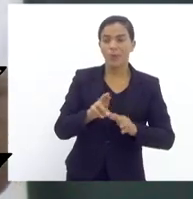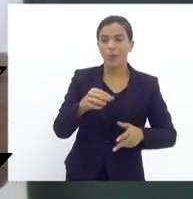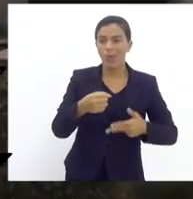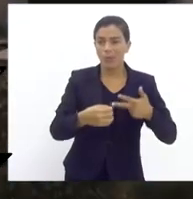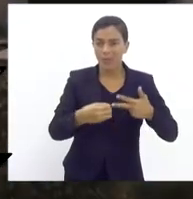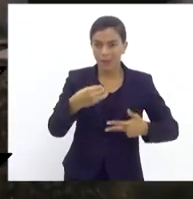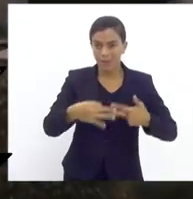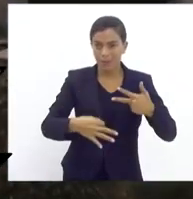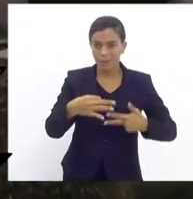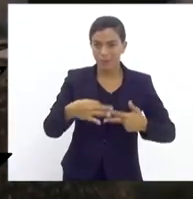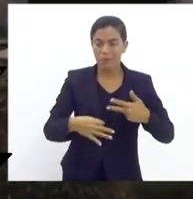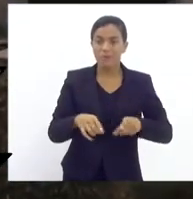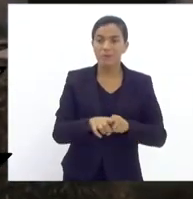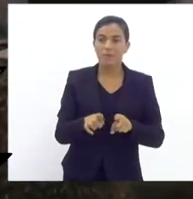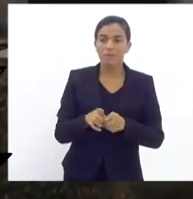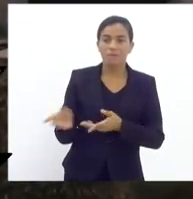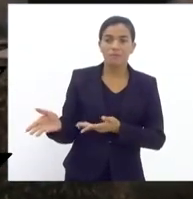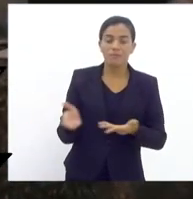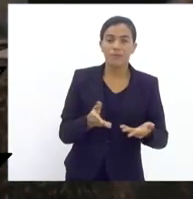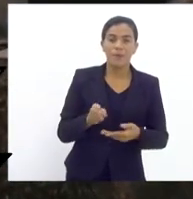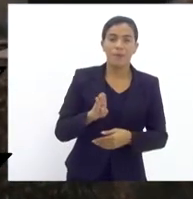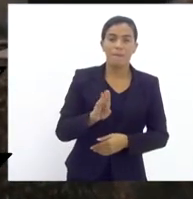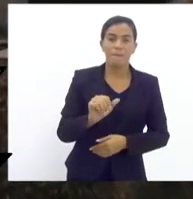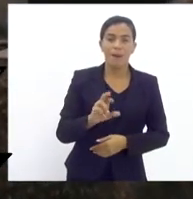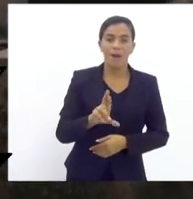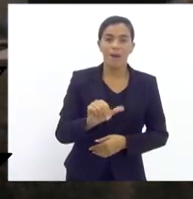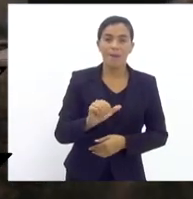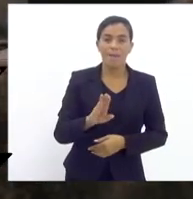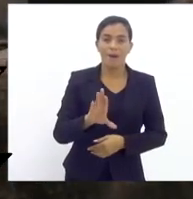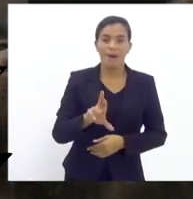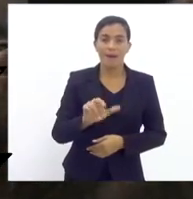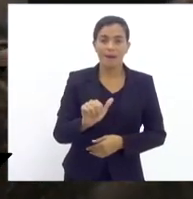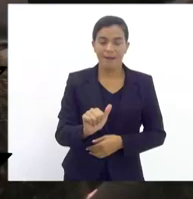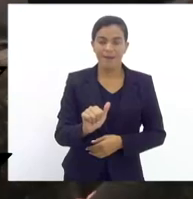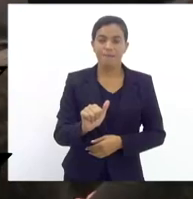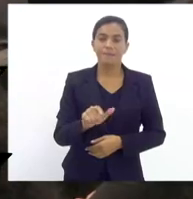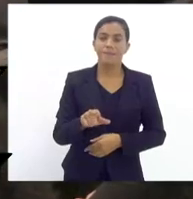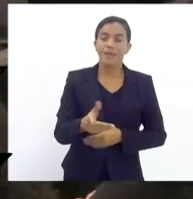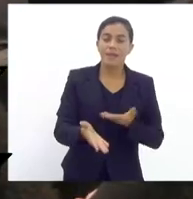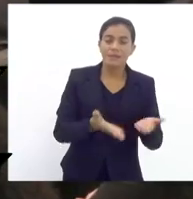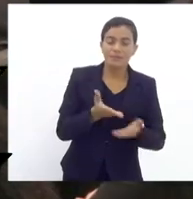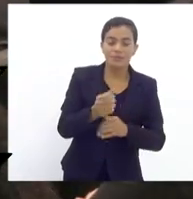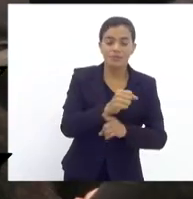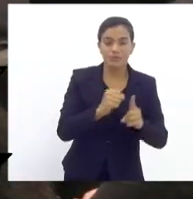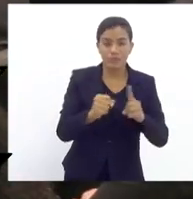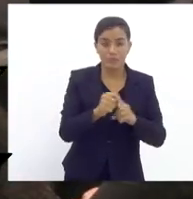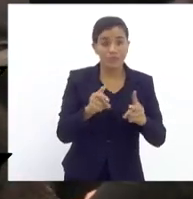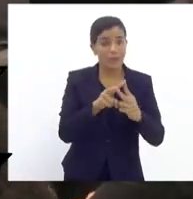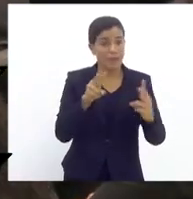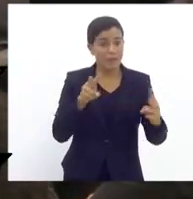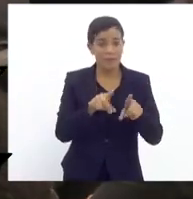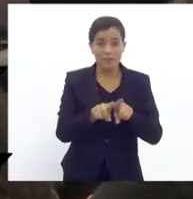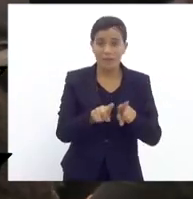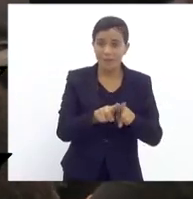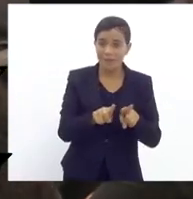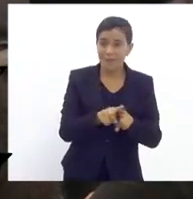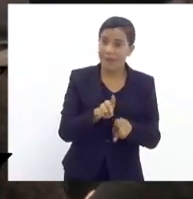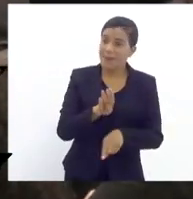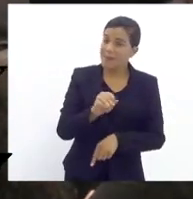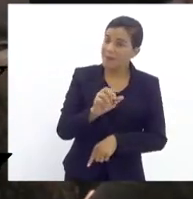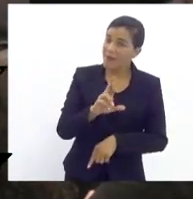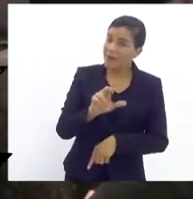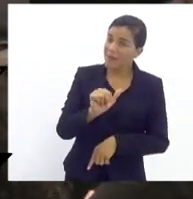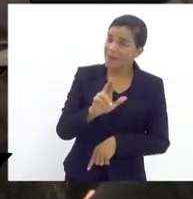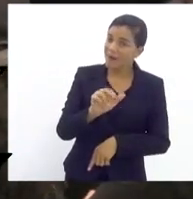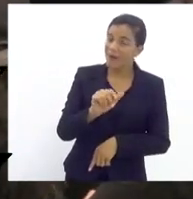chamar a Bárbara cravo do Ministério do Desenvolvimento e assistência social que está online Bárbara já